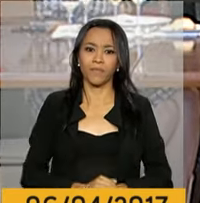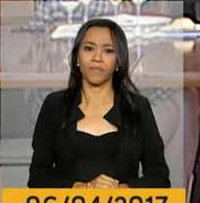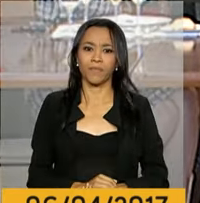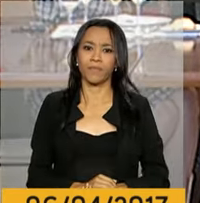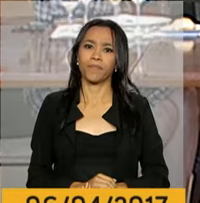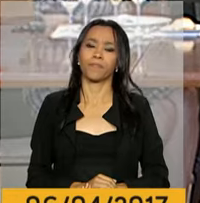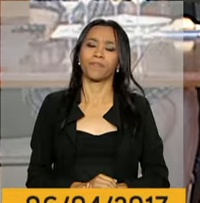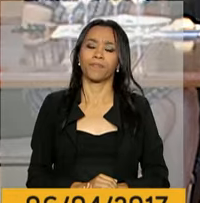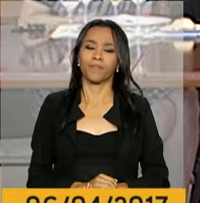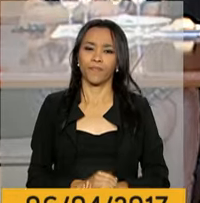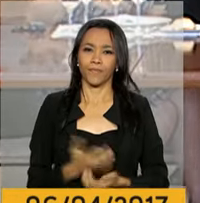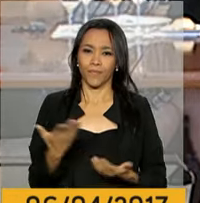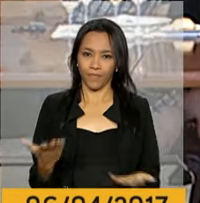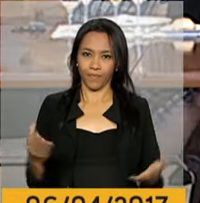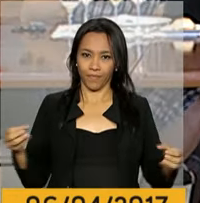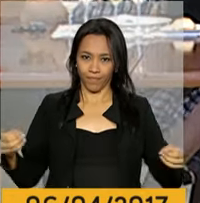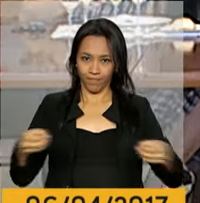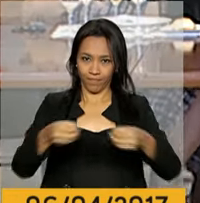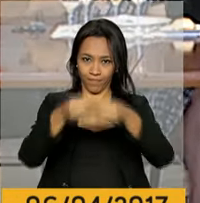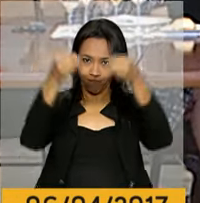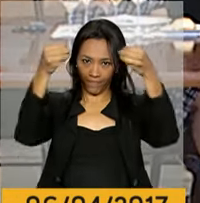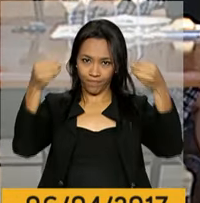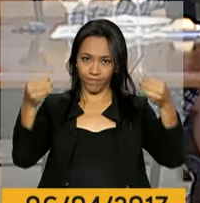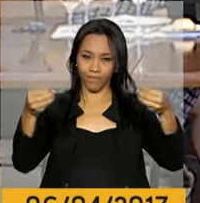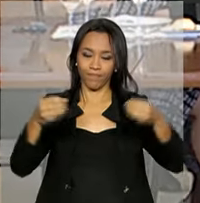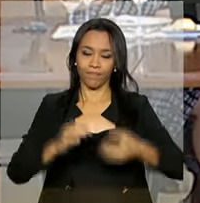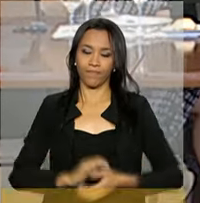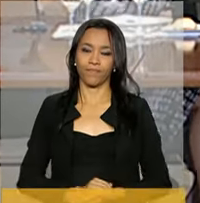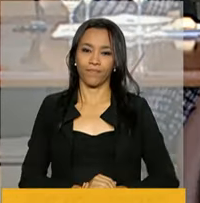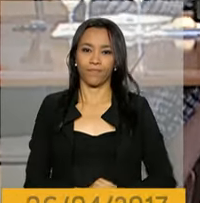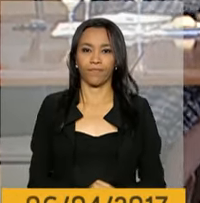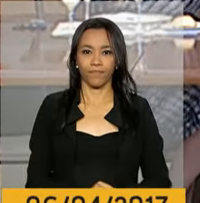e ao Brasil. Skol! Tchim, tchim!